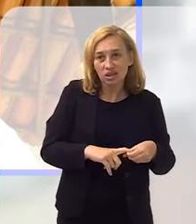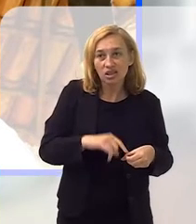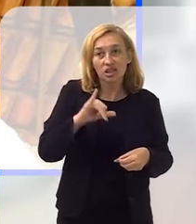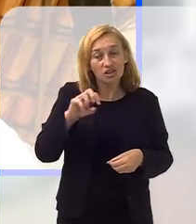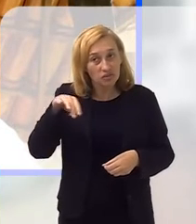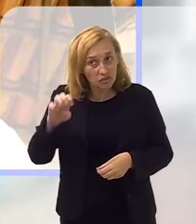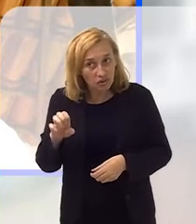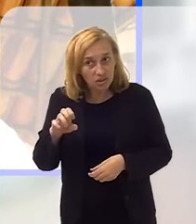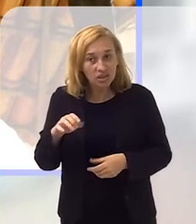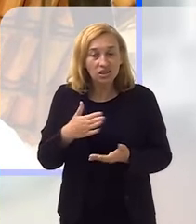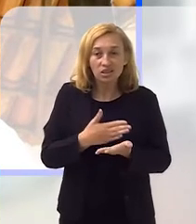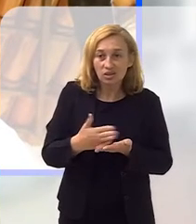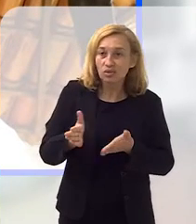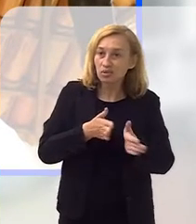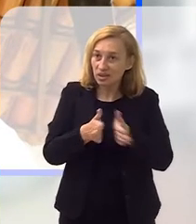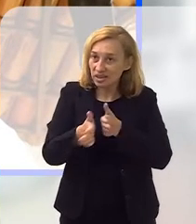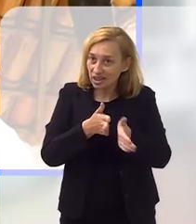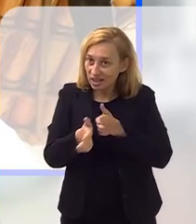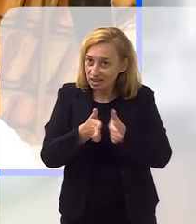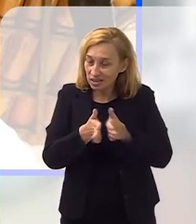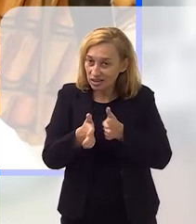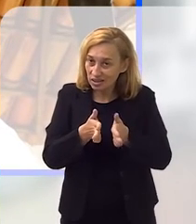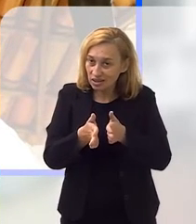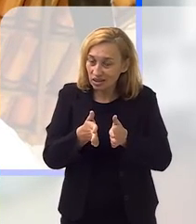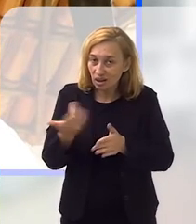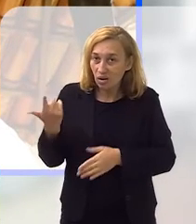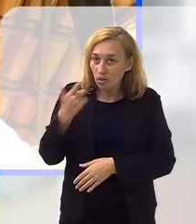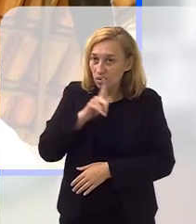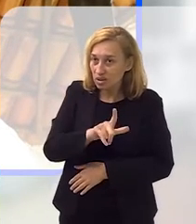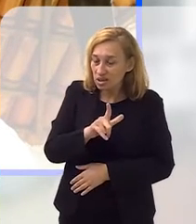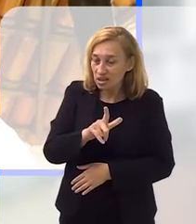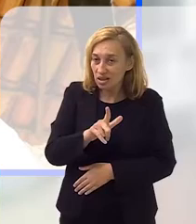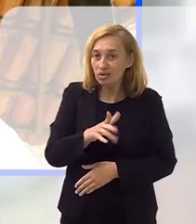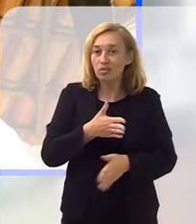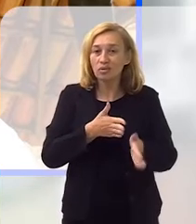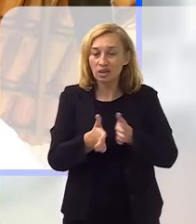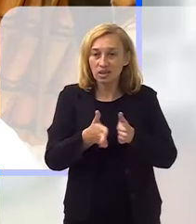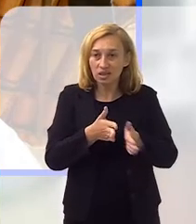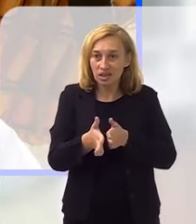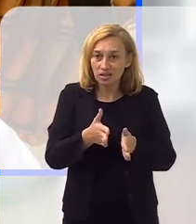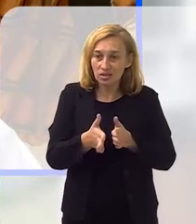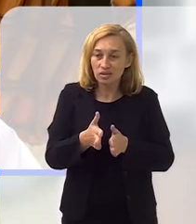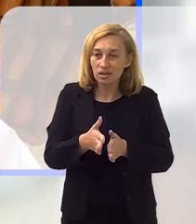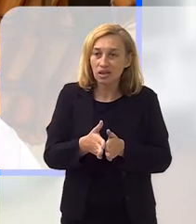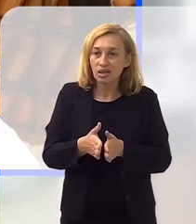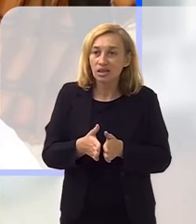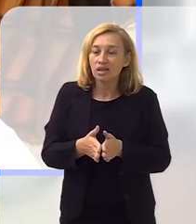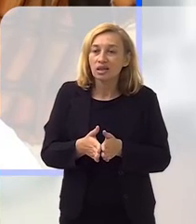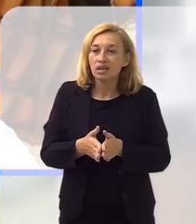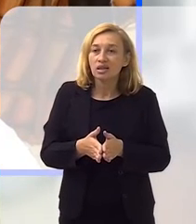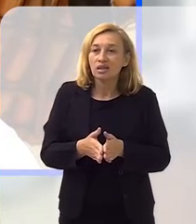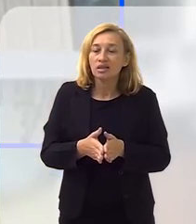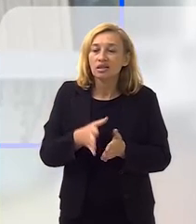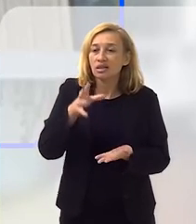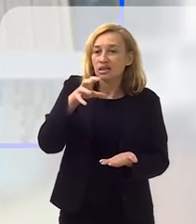Enfim, só voltando, como eu disse que a Dona Ivone foi a pioneira do acesso, ela conseguiu esse acesso,